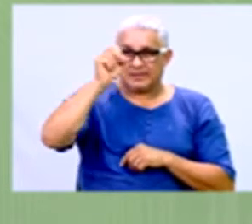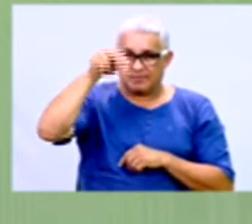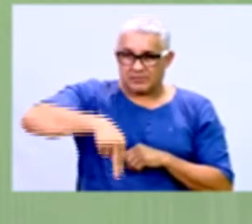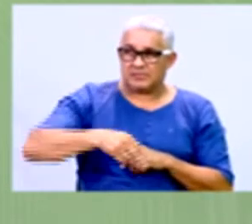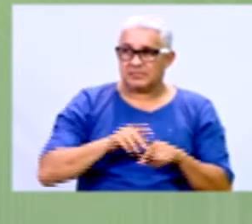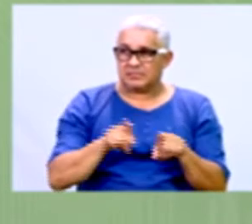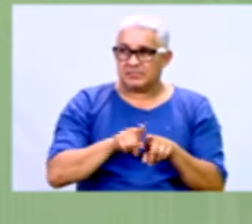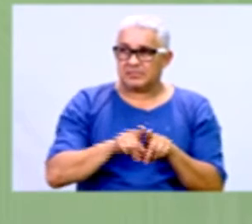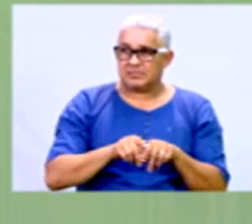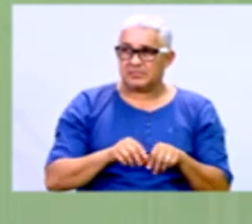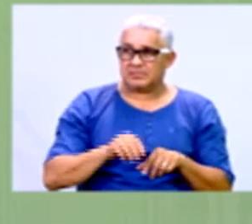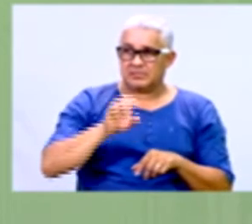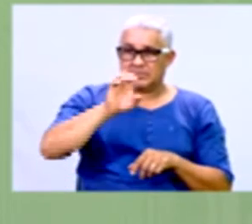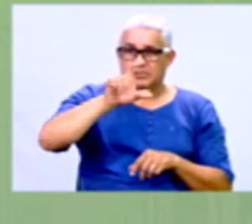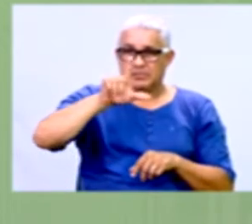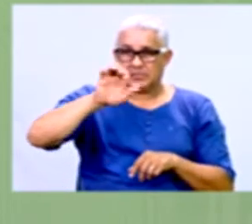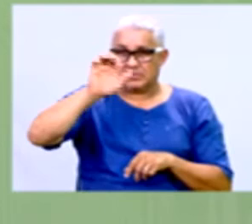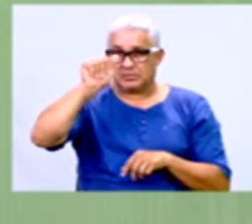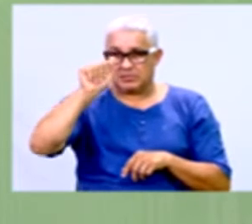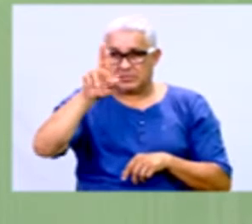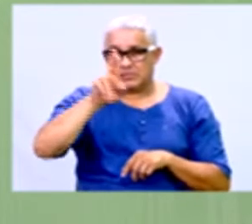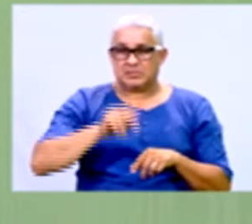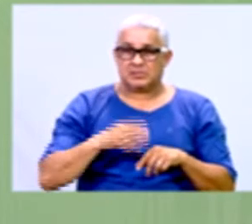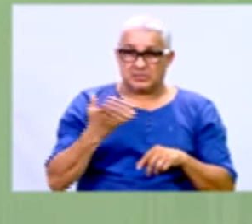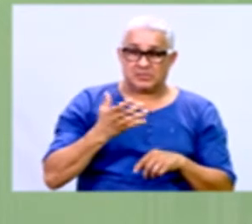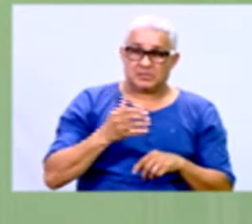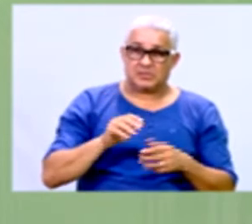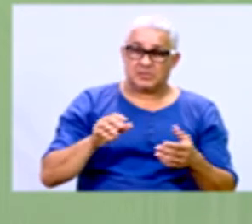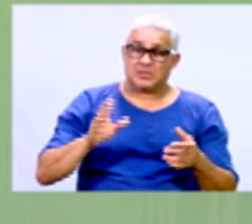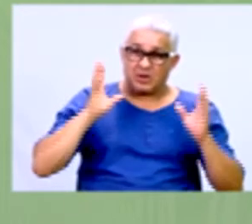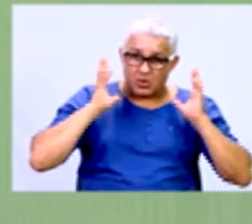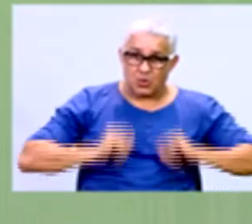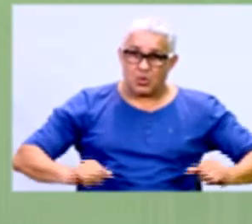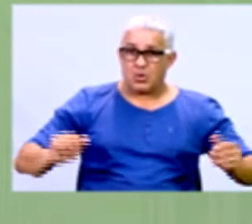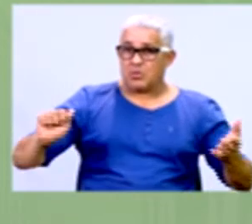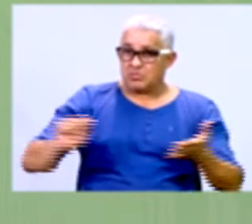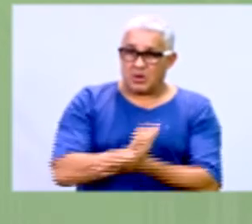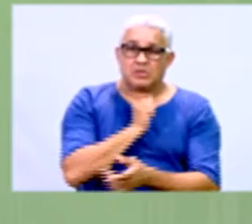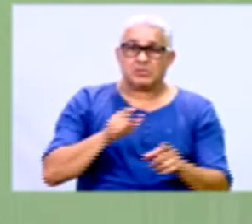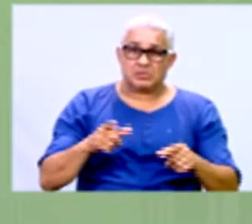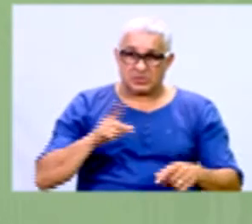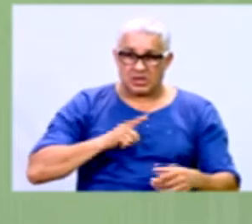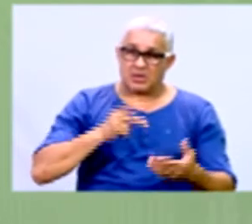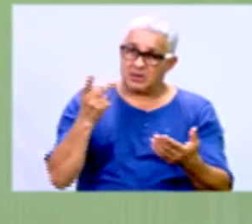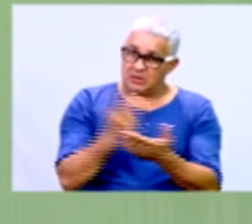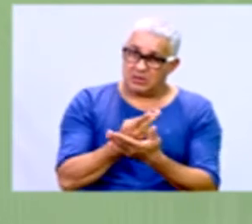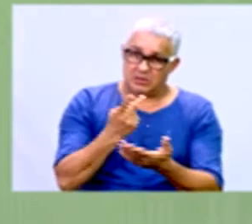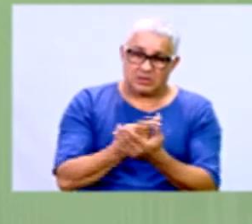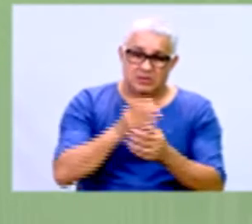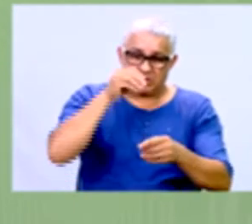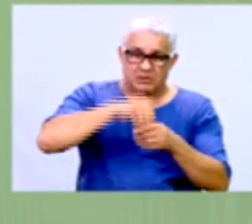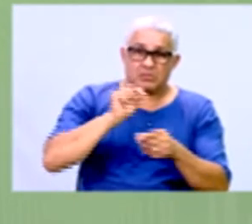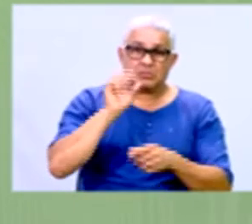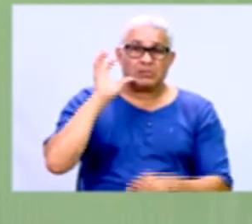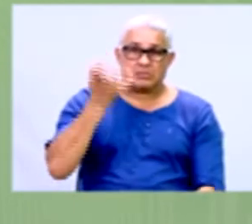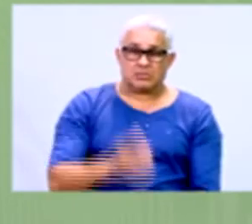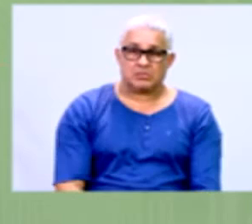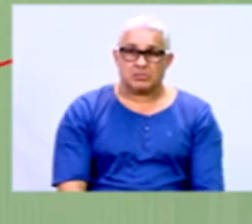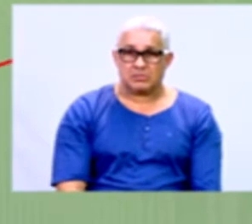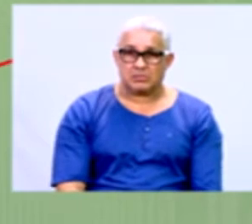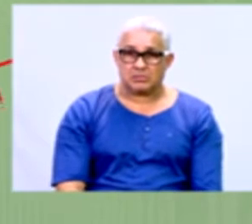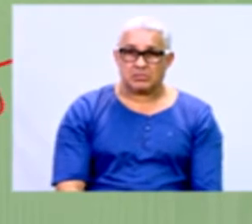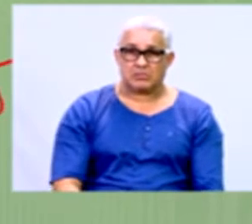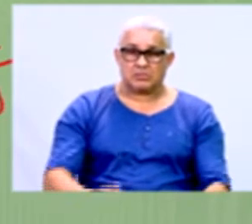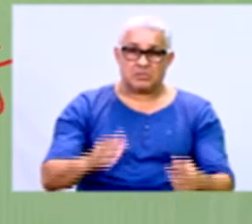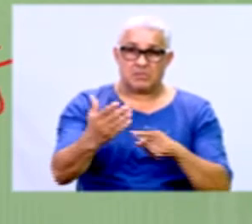certo? Depois que você clicar, caso haja erro, né, no seu JSON, o que vai acontecer? Ele vai